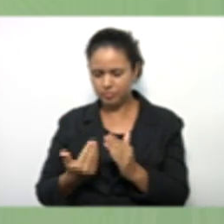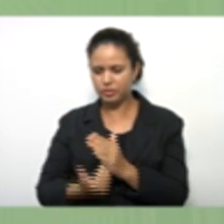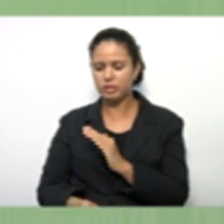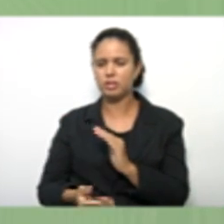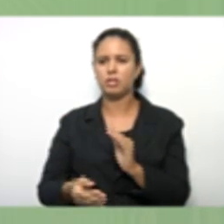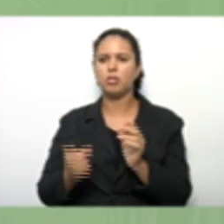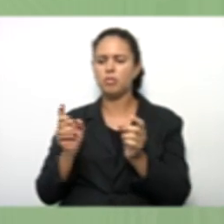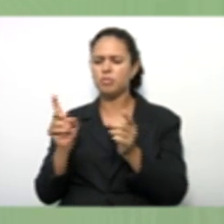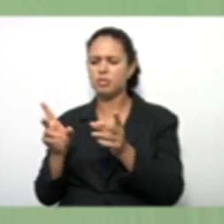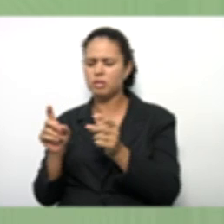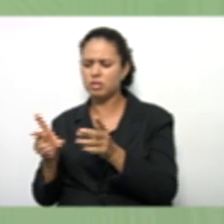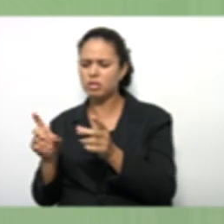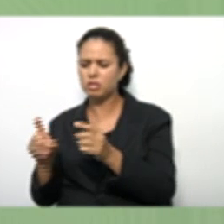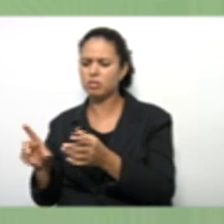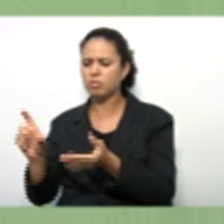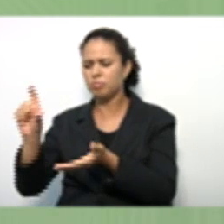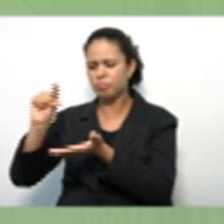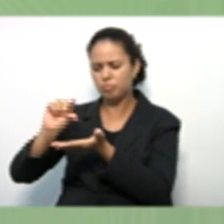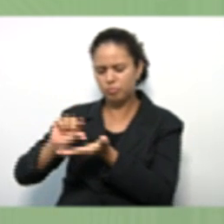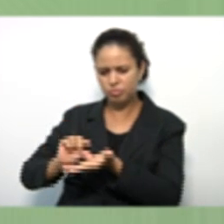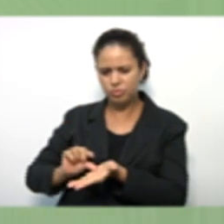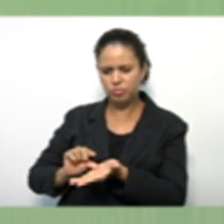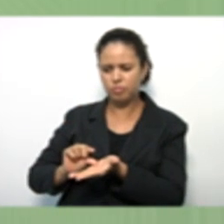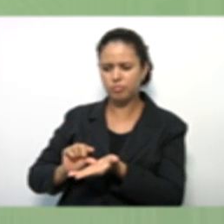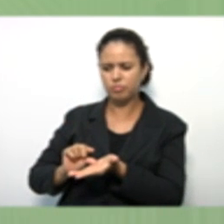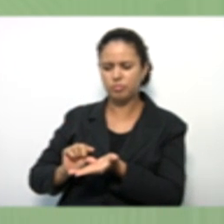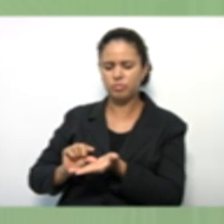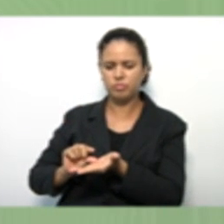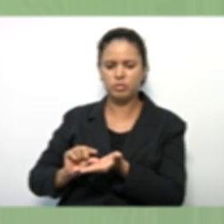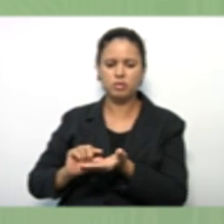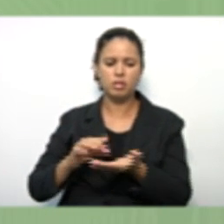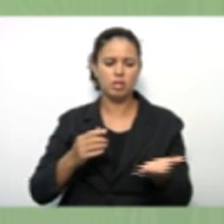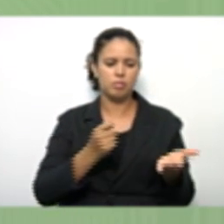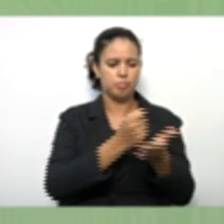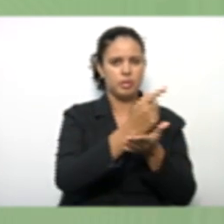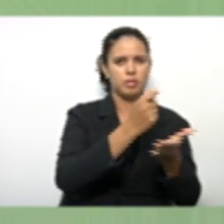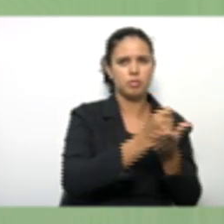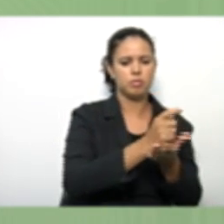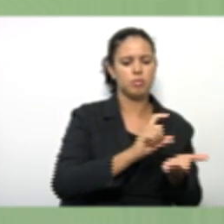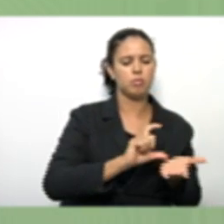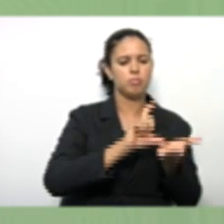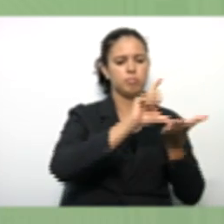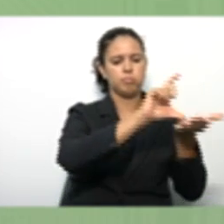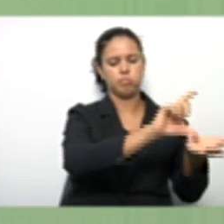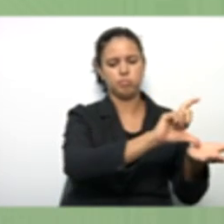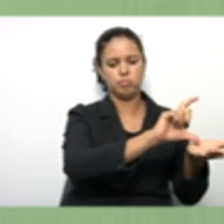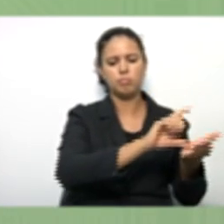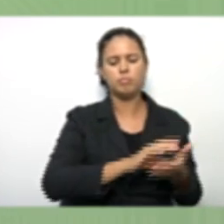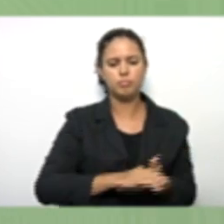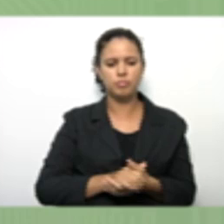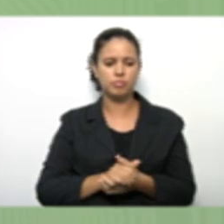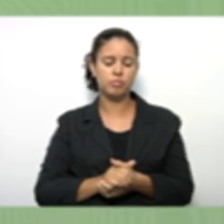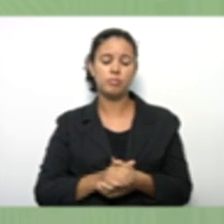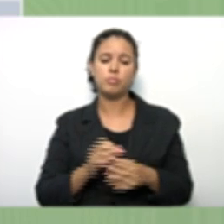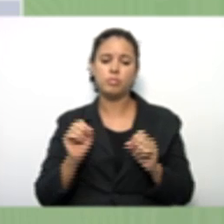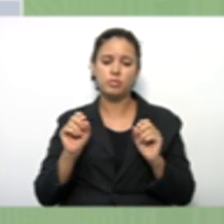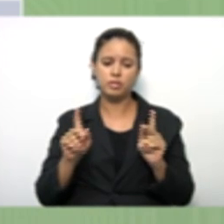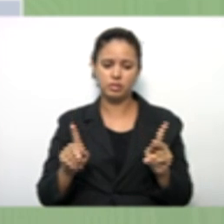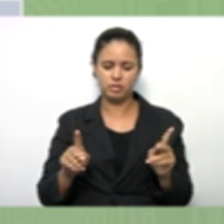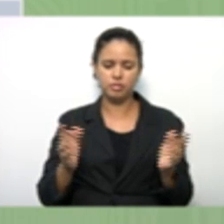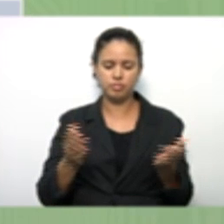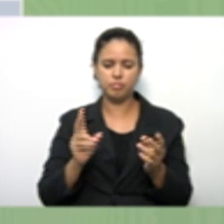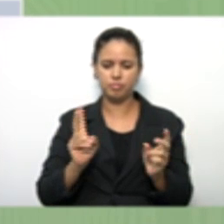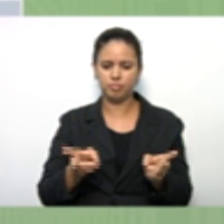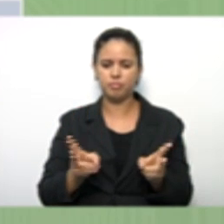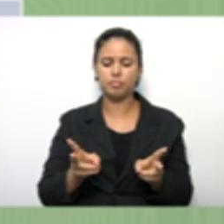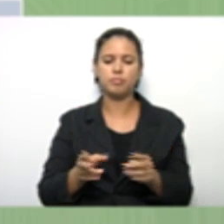menos, arrecadou menos dinheiro, teve menos ingresso de dinheiro do que saiu. Ok, vamos dar